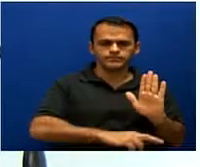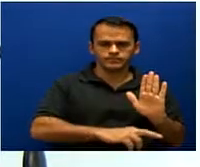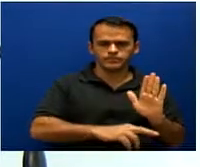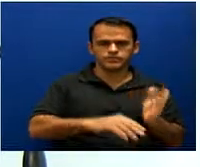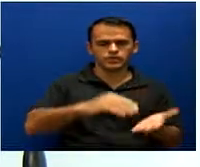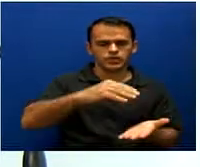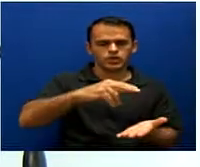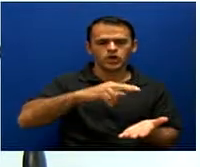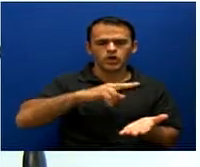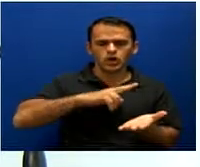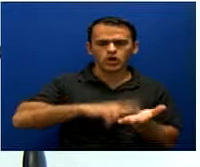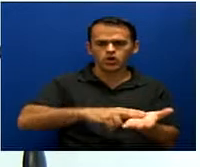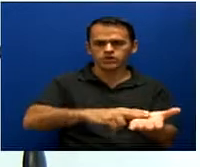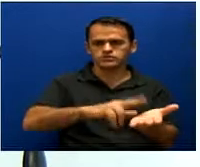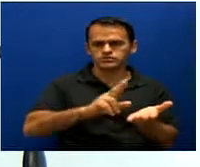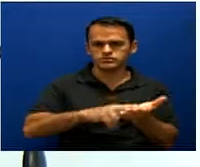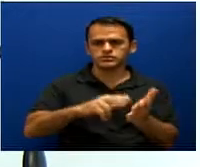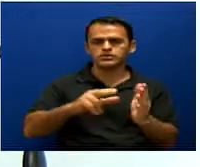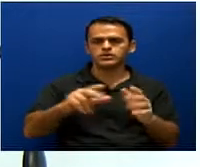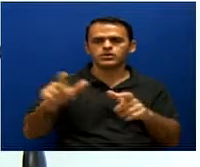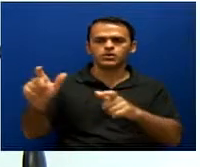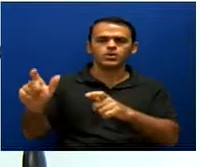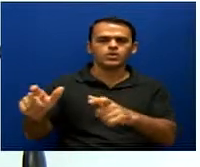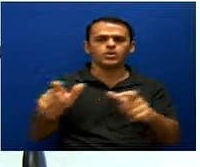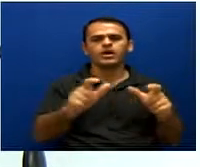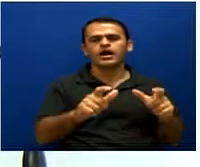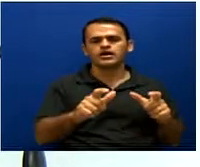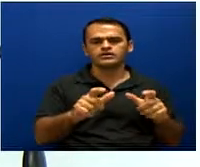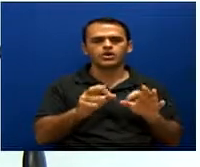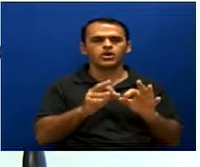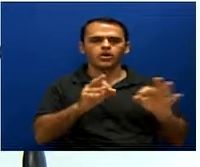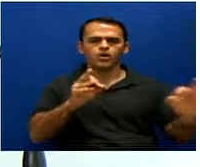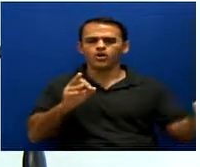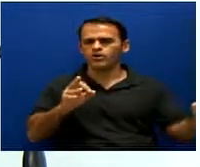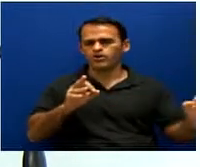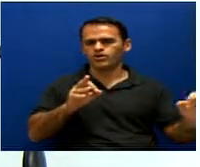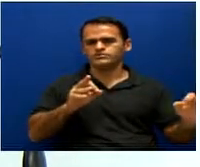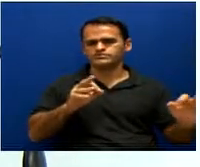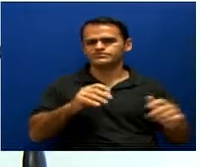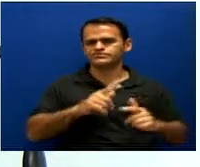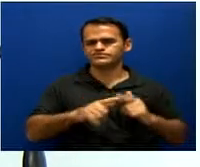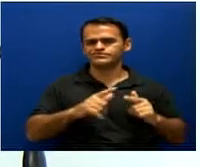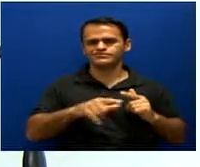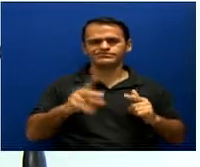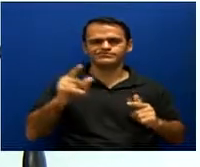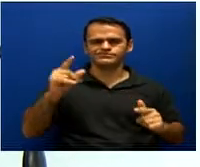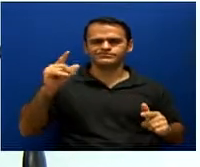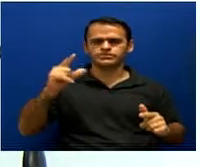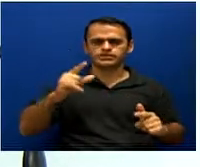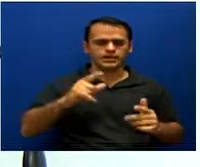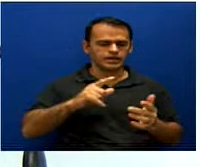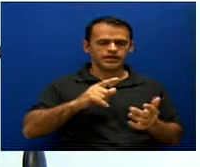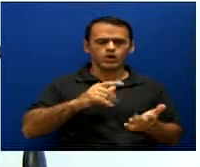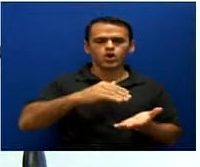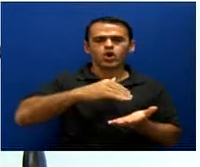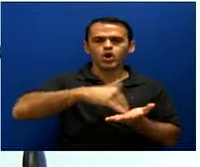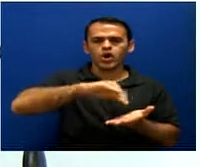em todo o município de Sorocaba, naqueles bairros que não tem aquele velho problema. Nós temos muitos bairros.